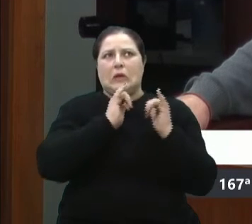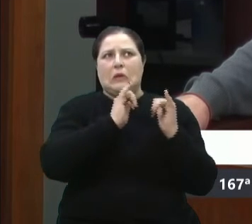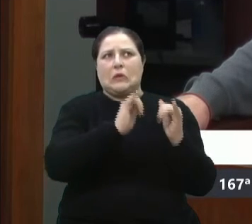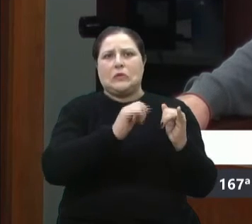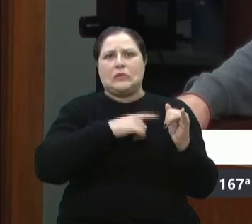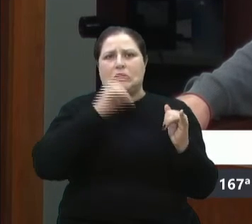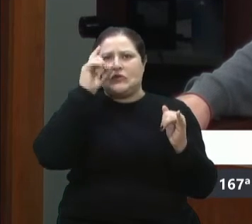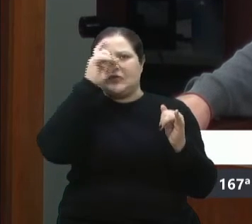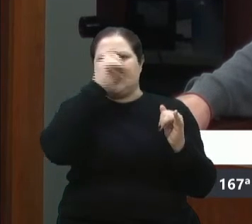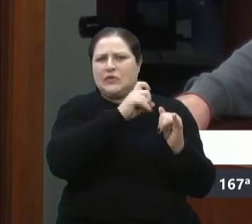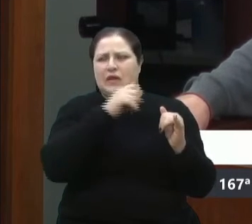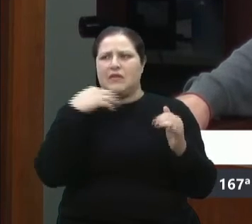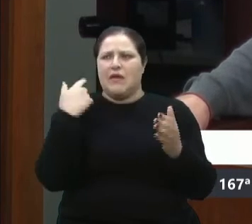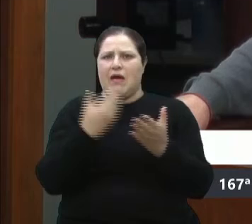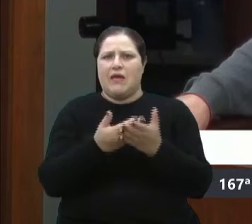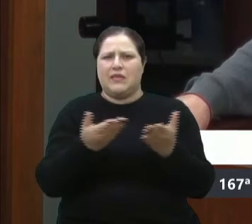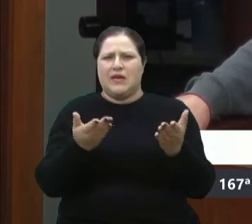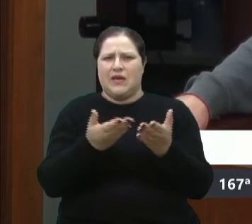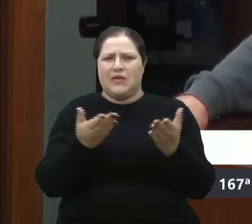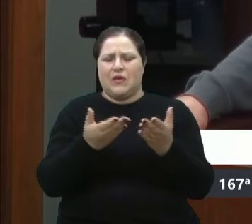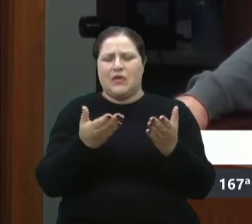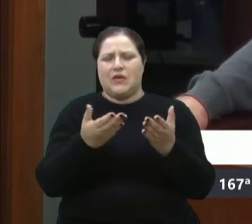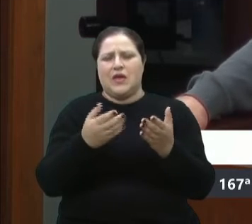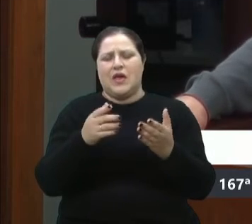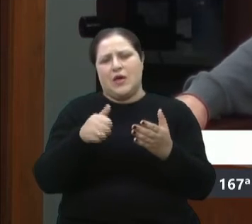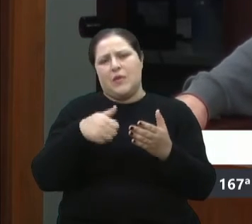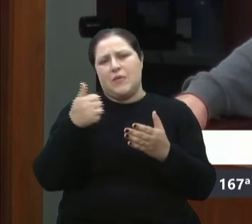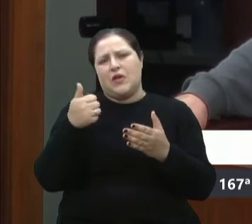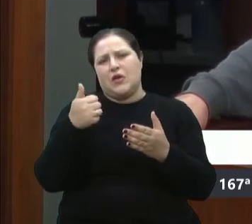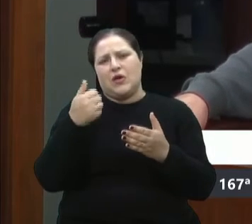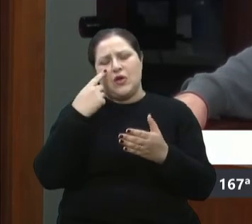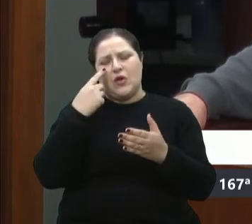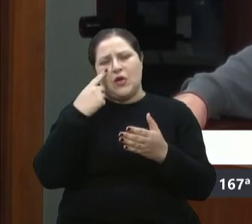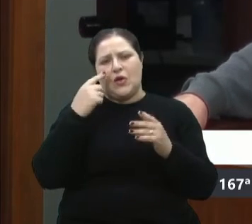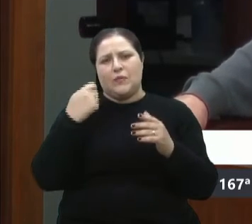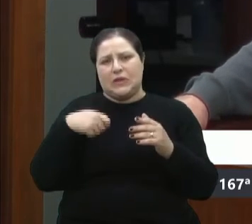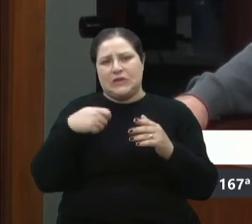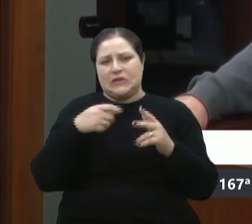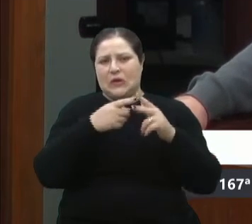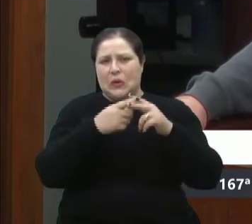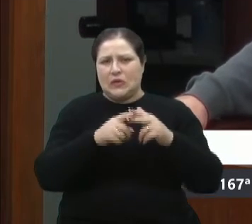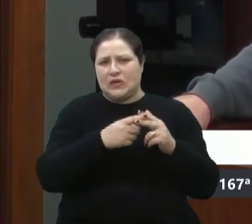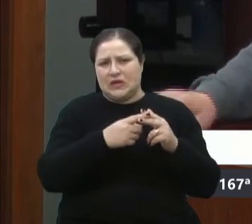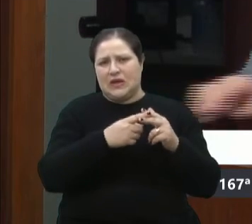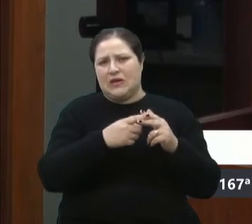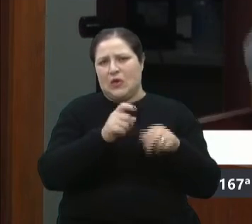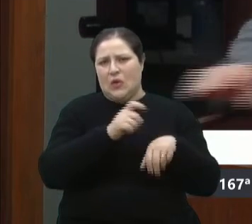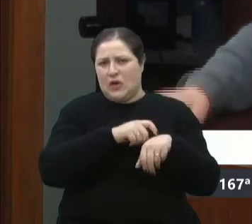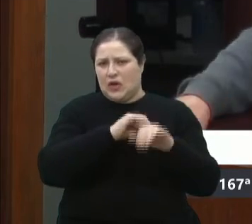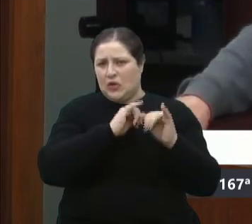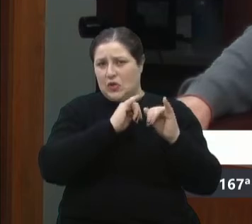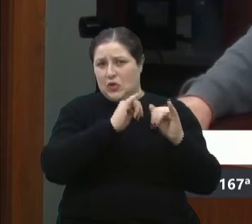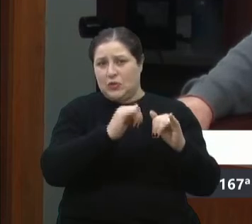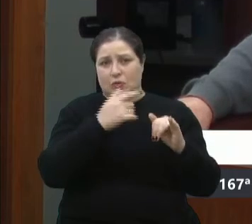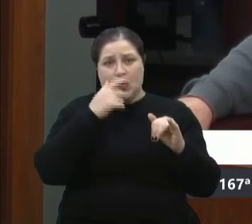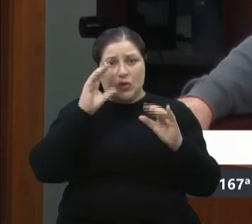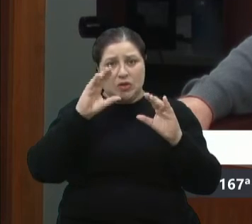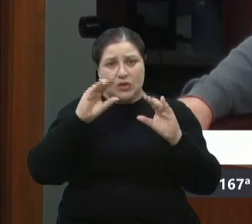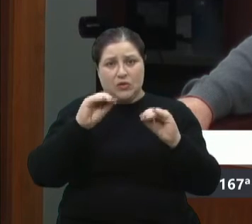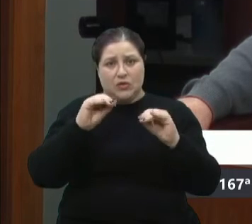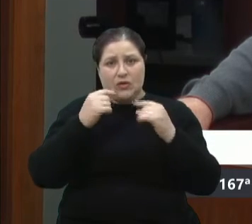dificuldades. Então, assim, é importante que as pessoas, quando tiver que, ontem à noite, várias reclamações